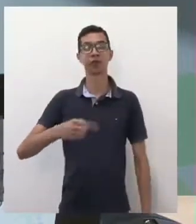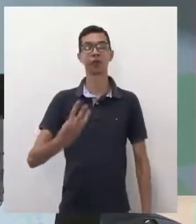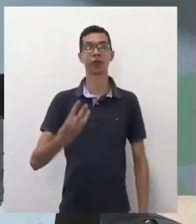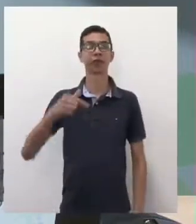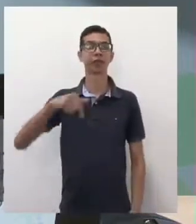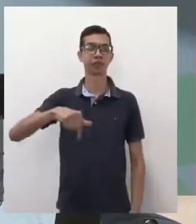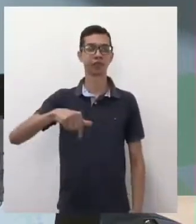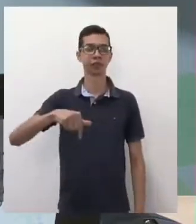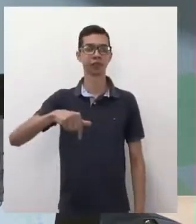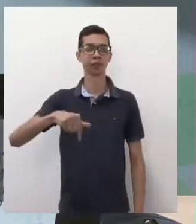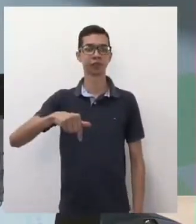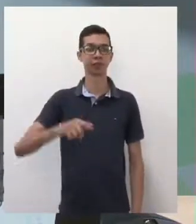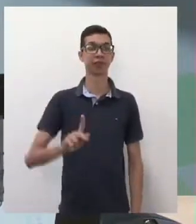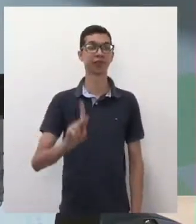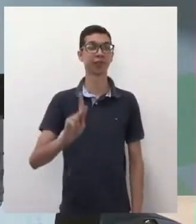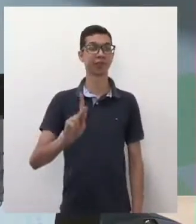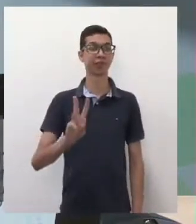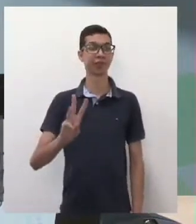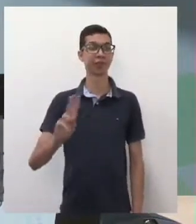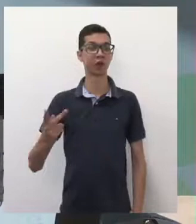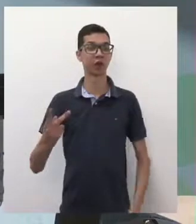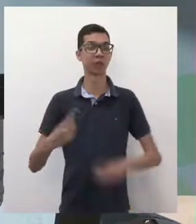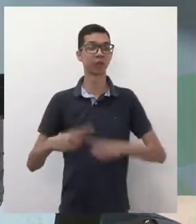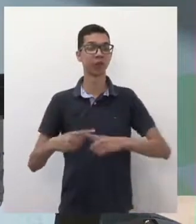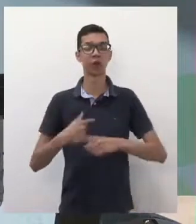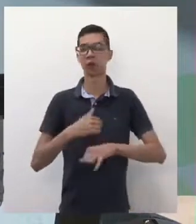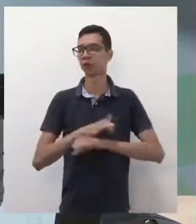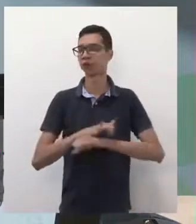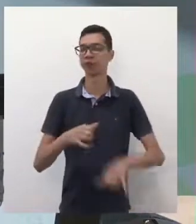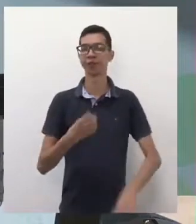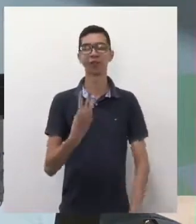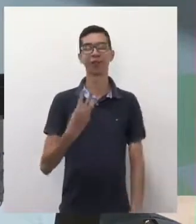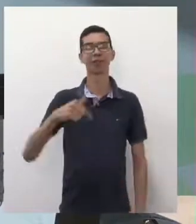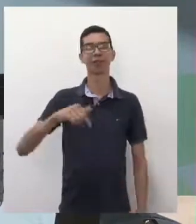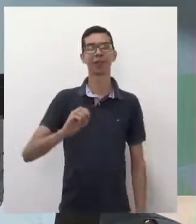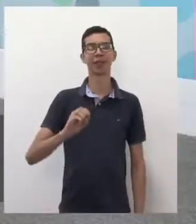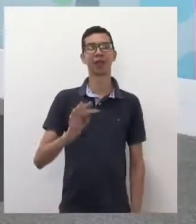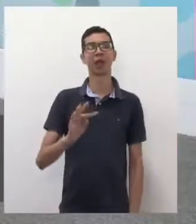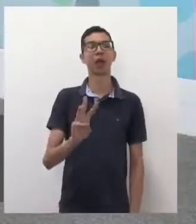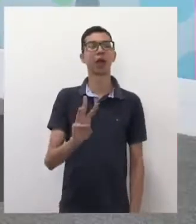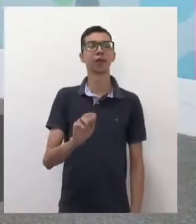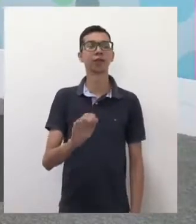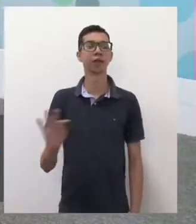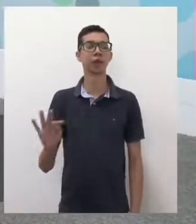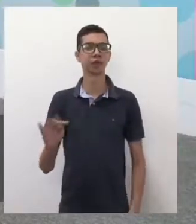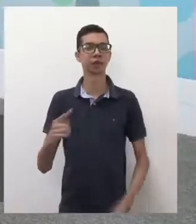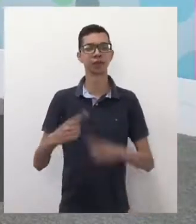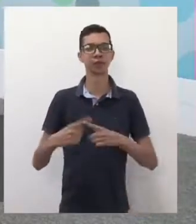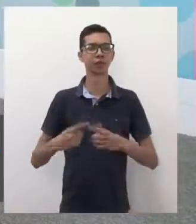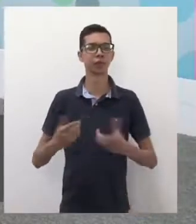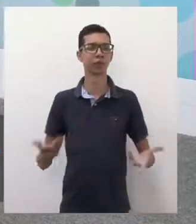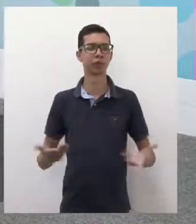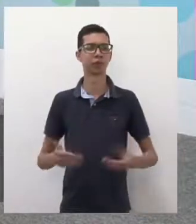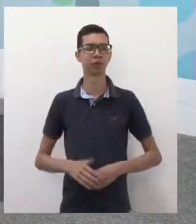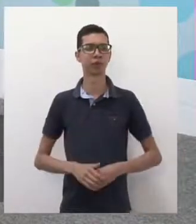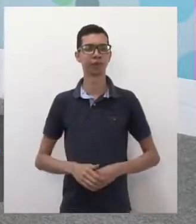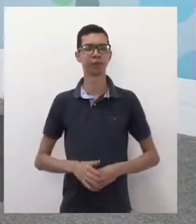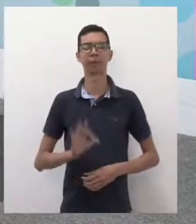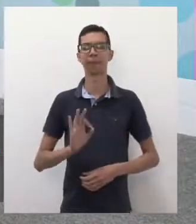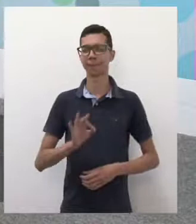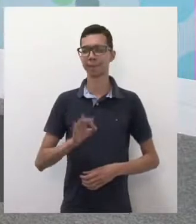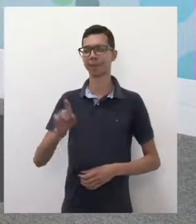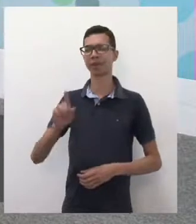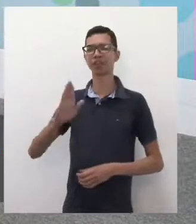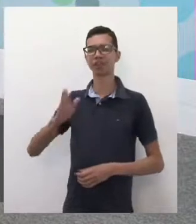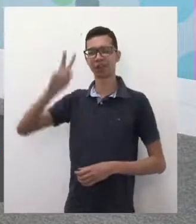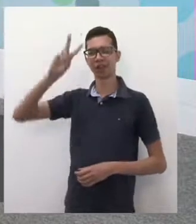0,37 kWh ao invés de eu falar 370 watts? Que você já fez a transformação, né? Porque 370 é muito,